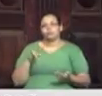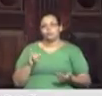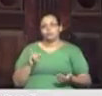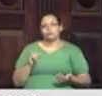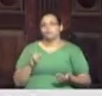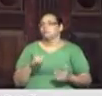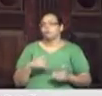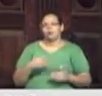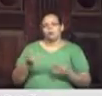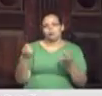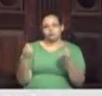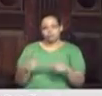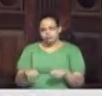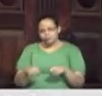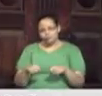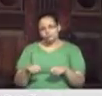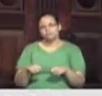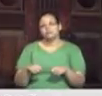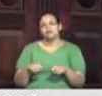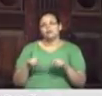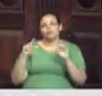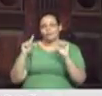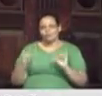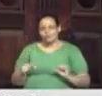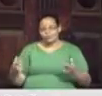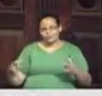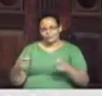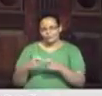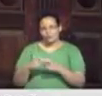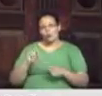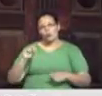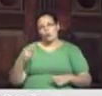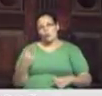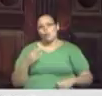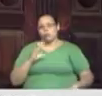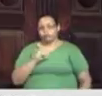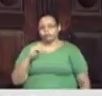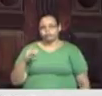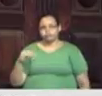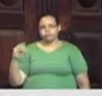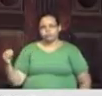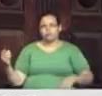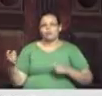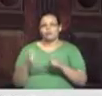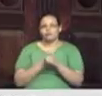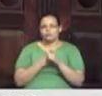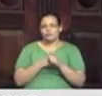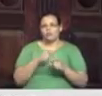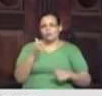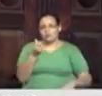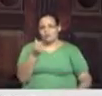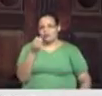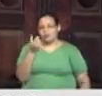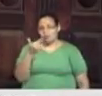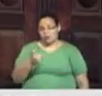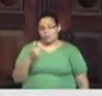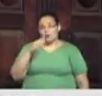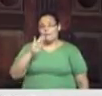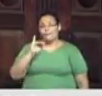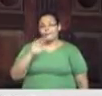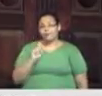gerar, enfim, uma possibilidade de reduções ou de postergações de dívida da ordem de